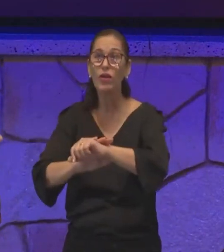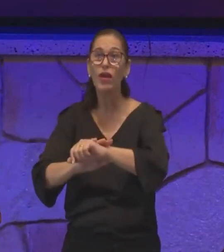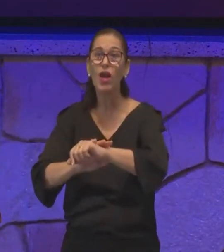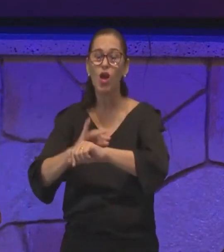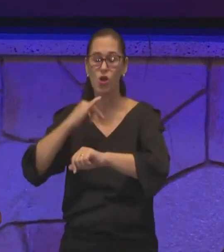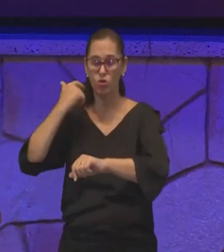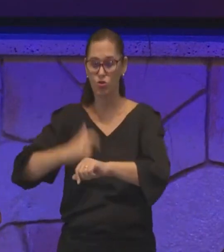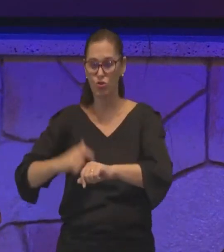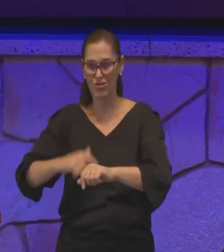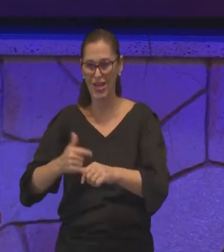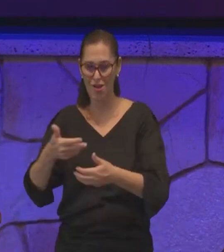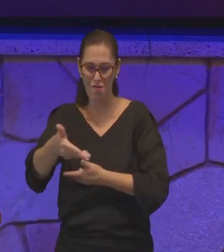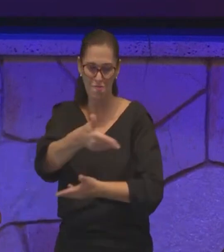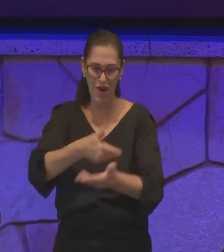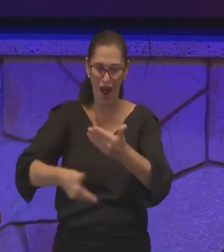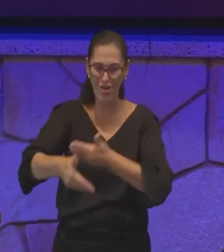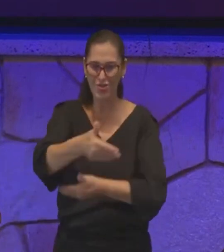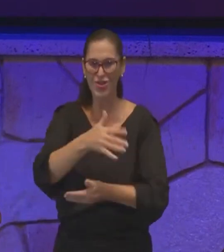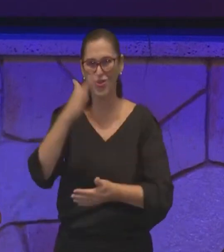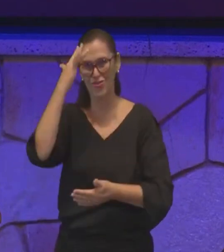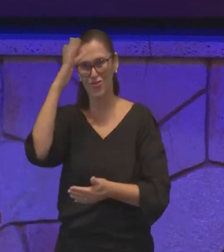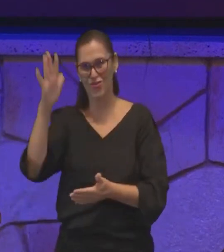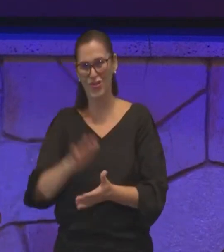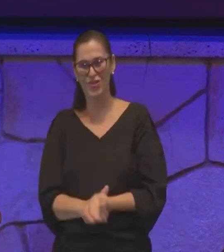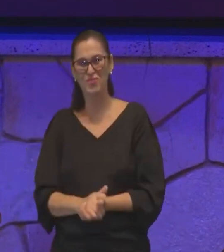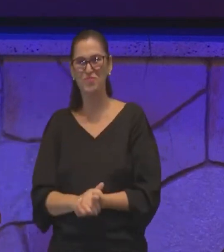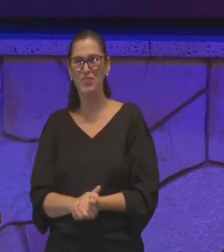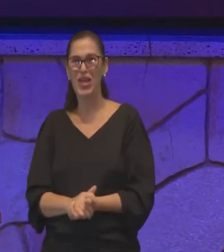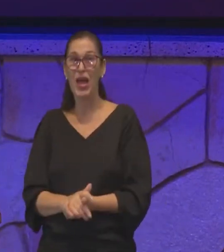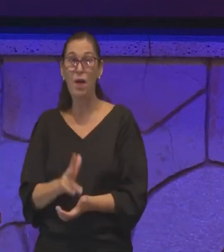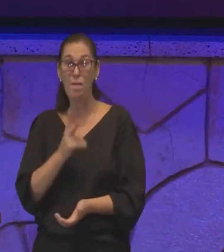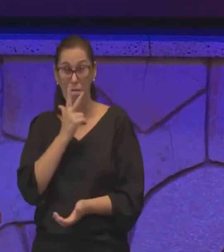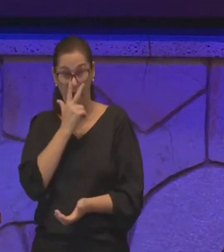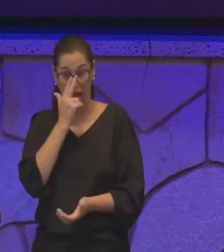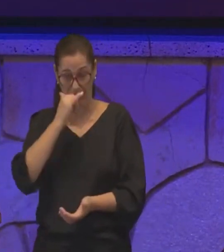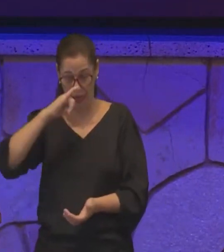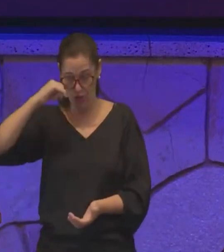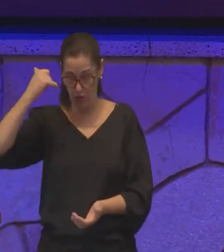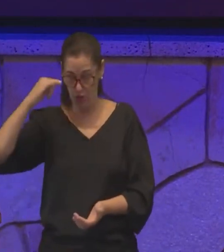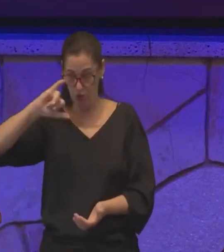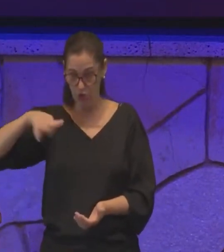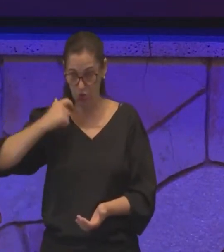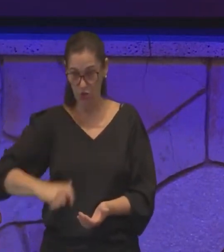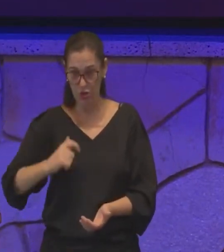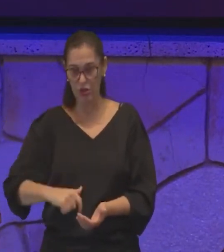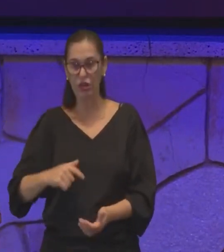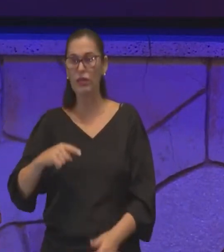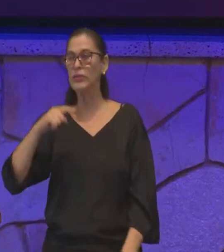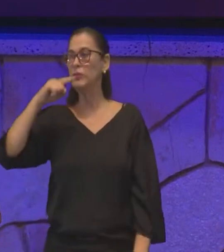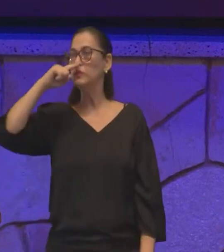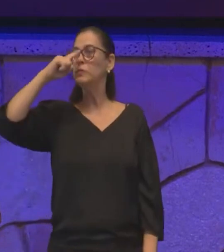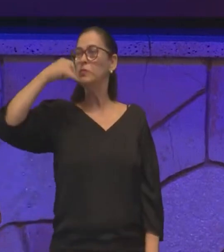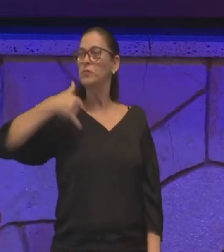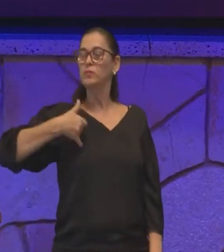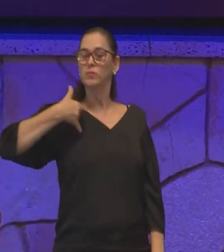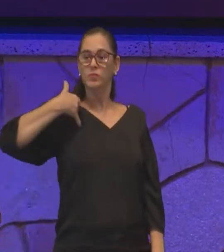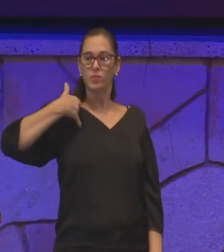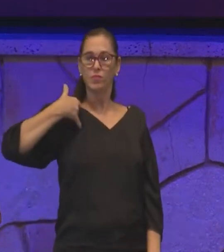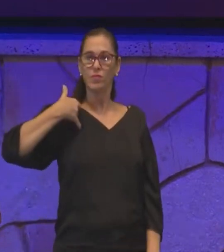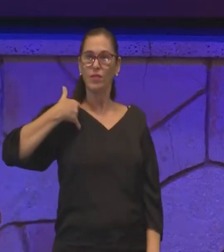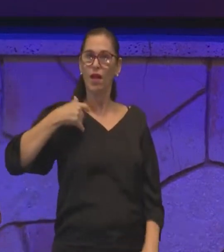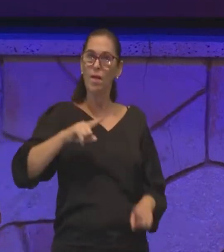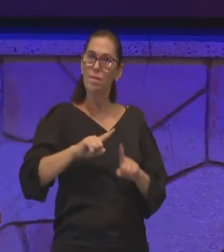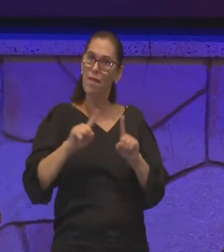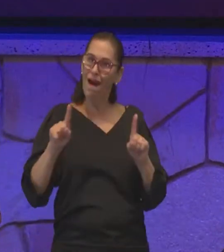mais humilhados ainda, como se José estivesse se engrandecendo diante deles. Mas não se esqueça, José tem um sonho que